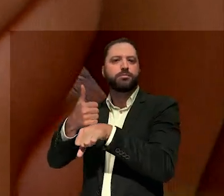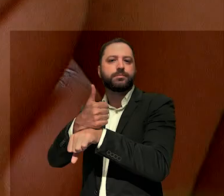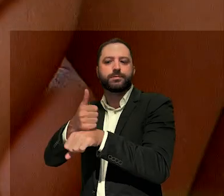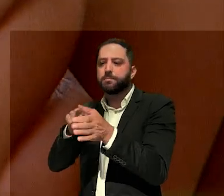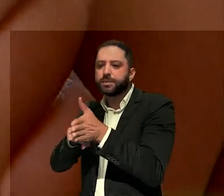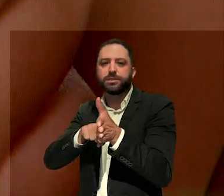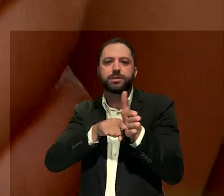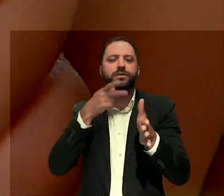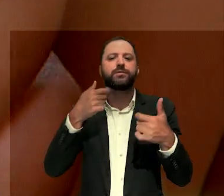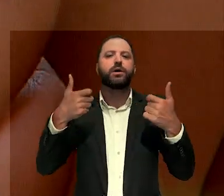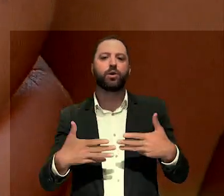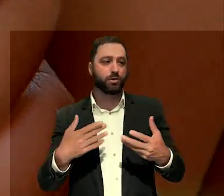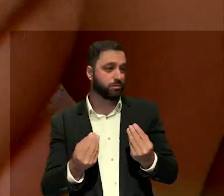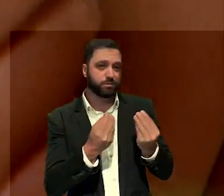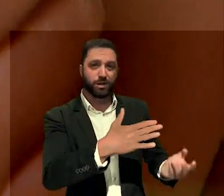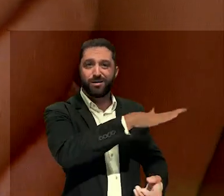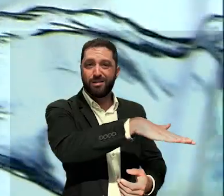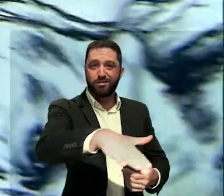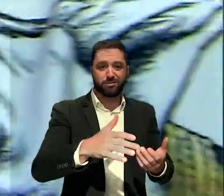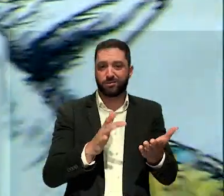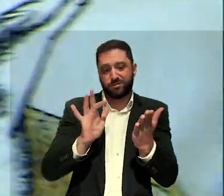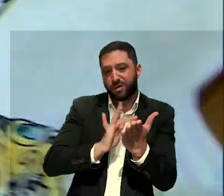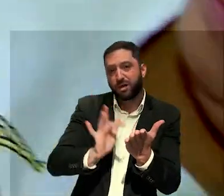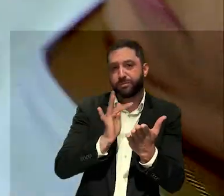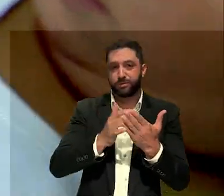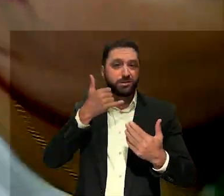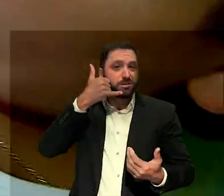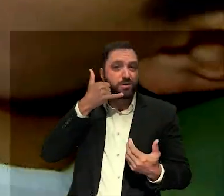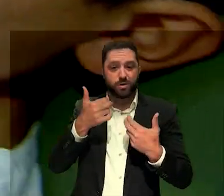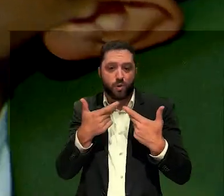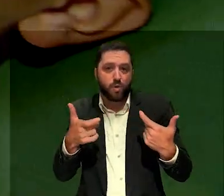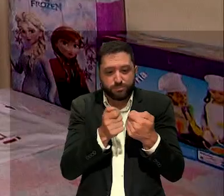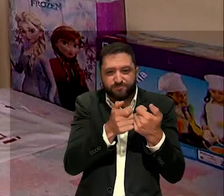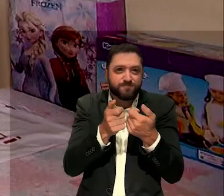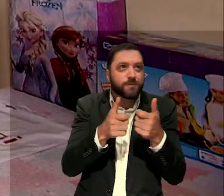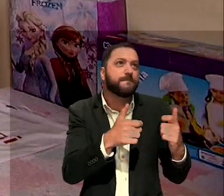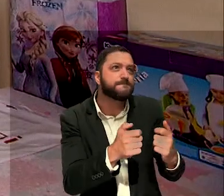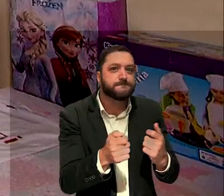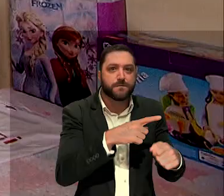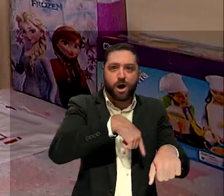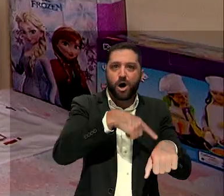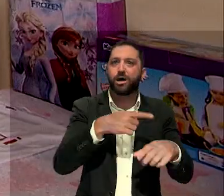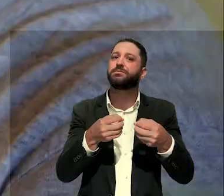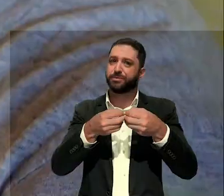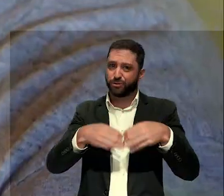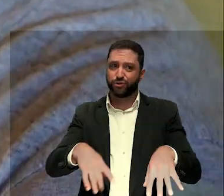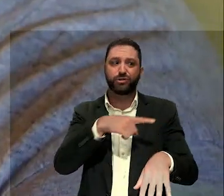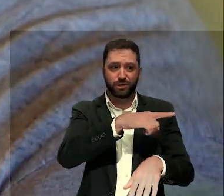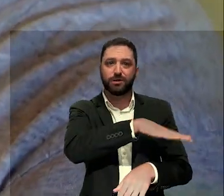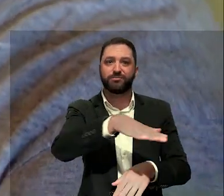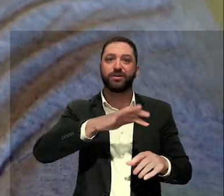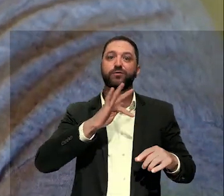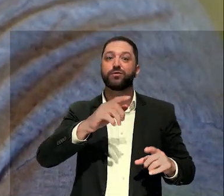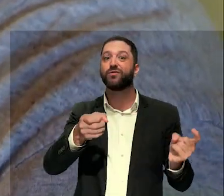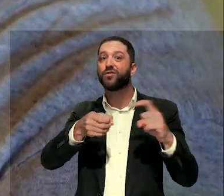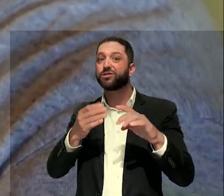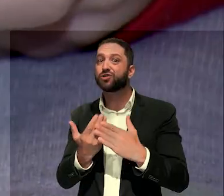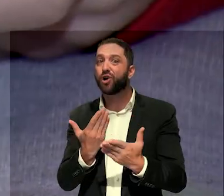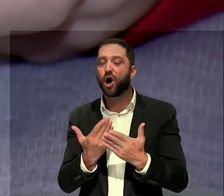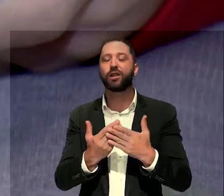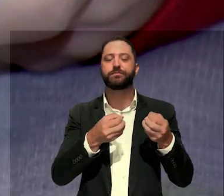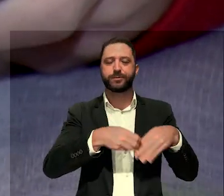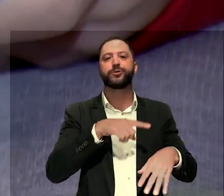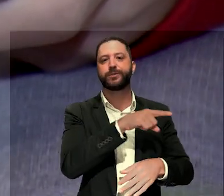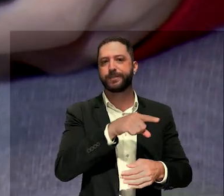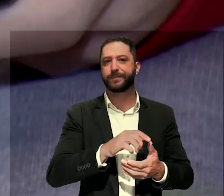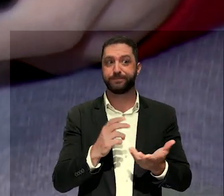Especialistas afirmam que o uso excessivo de celulares, tablets e computadores prejudica e muito o retorno às aulas. E